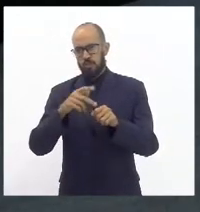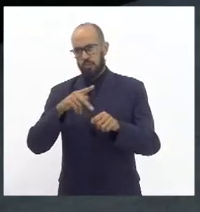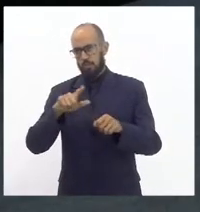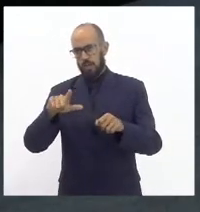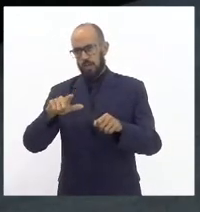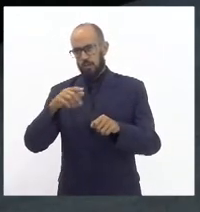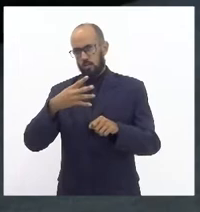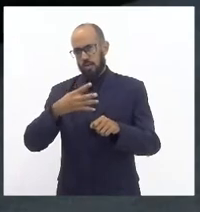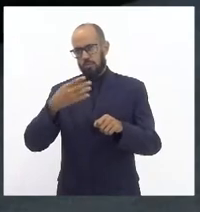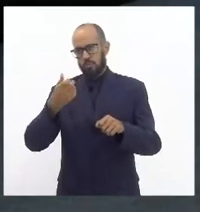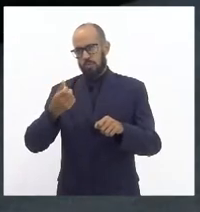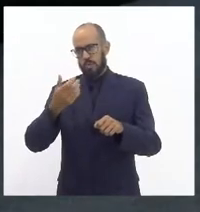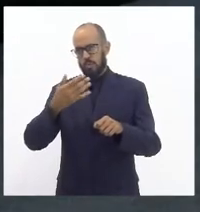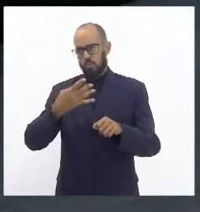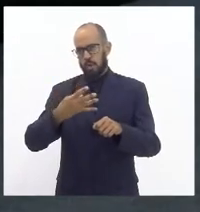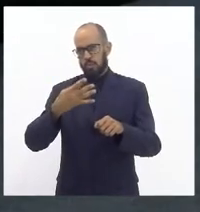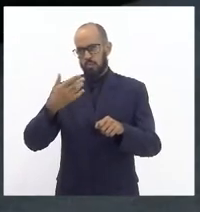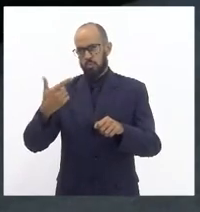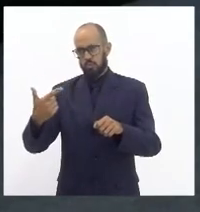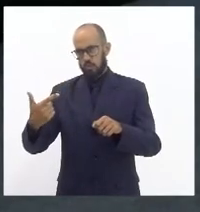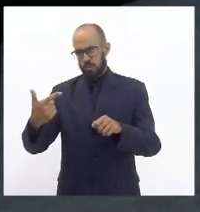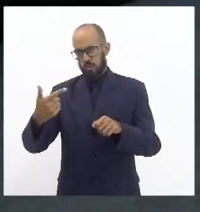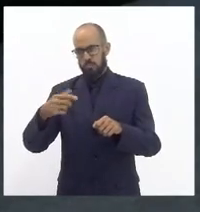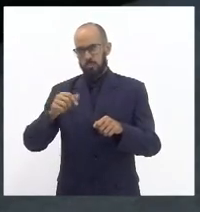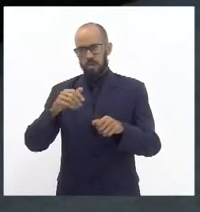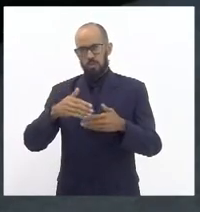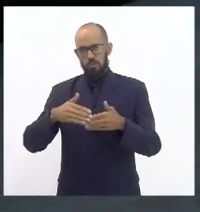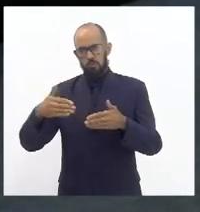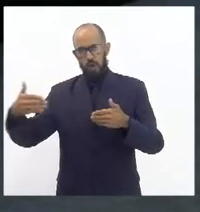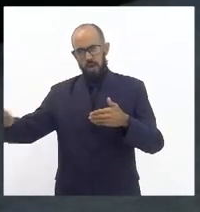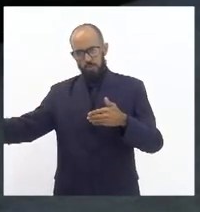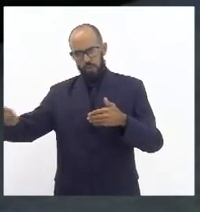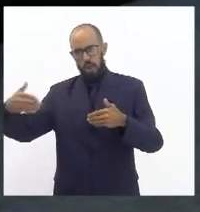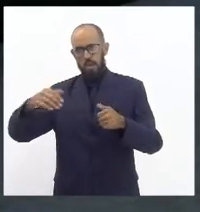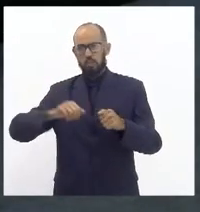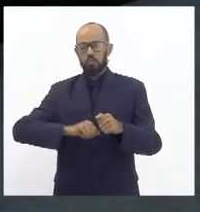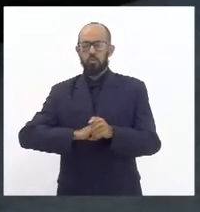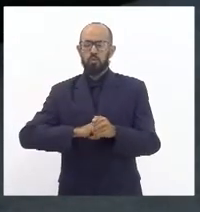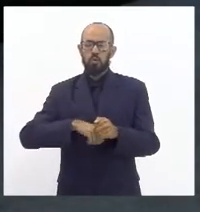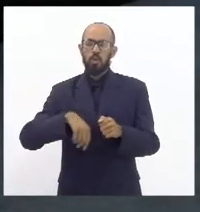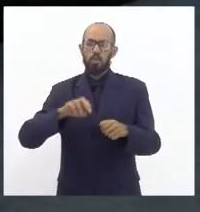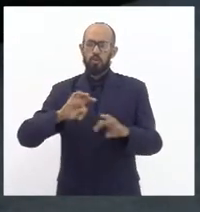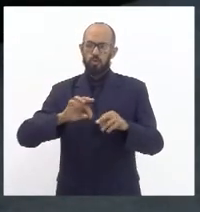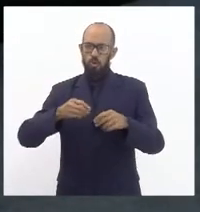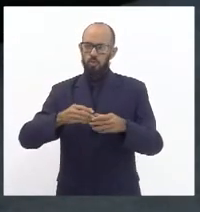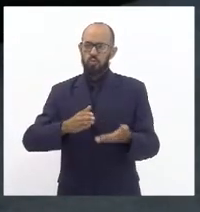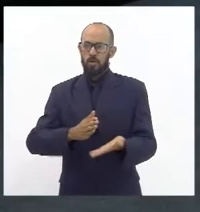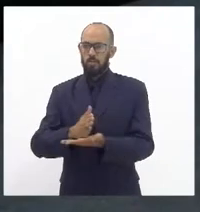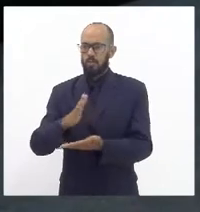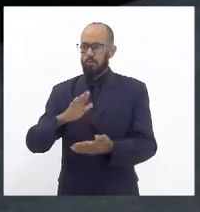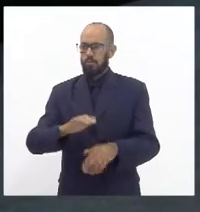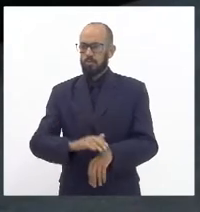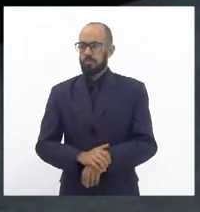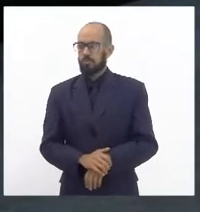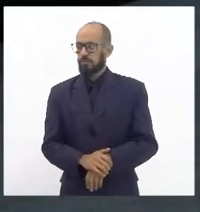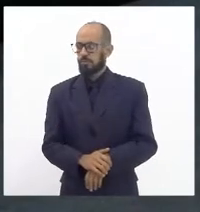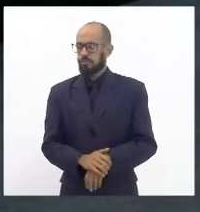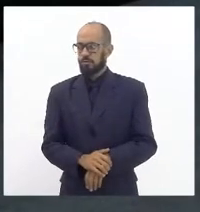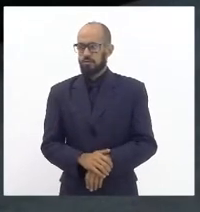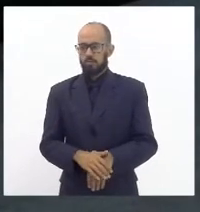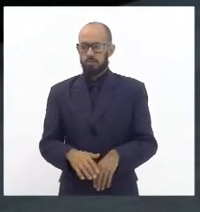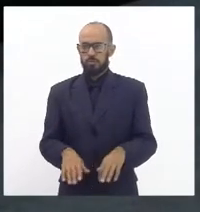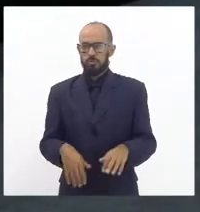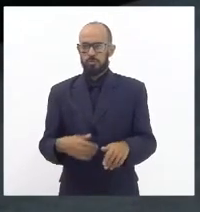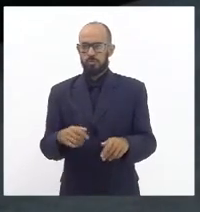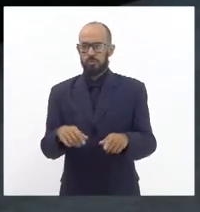prevendo o adiamento dessa decisão esse projeto foi aprovado por unanimidade nessa casa e o governador